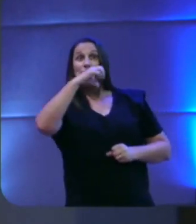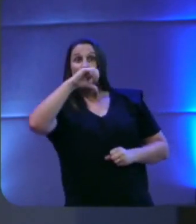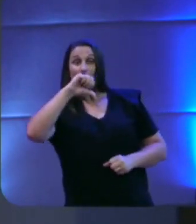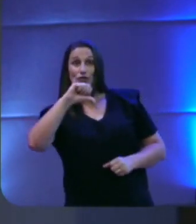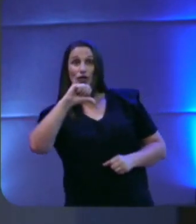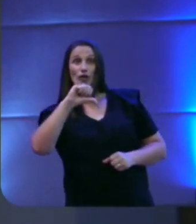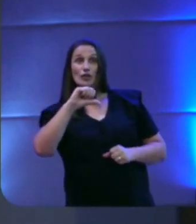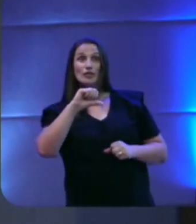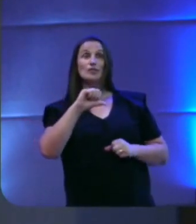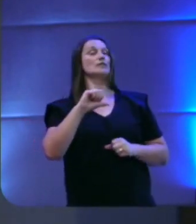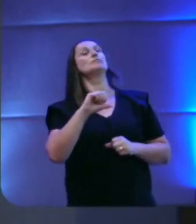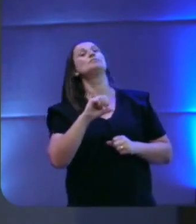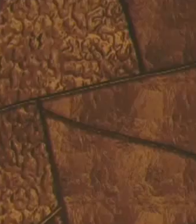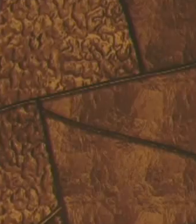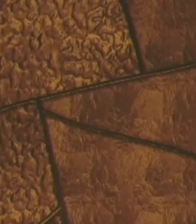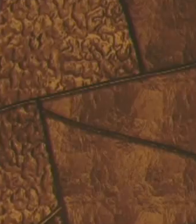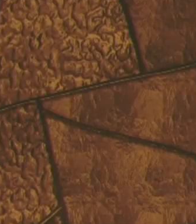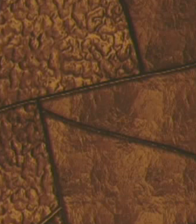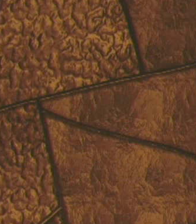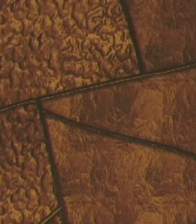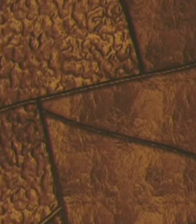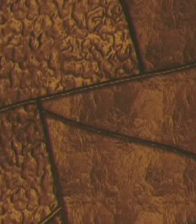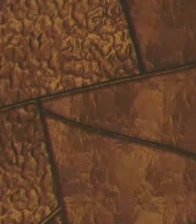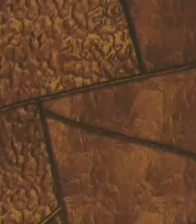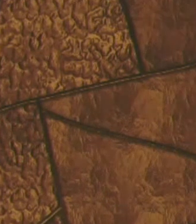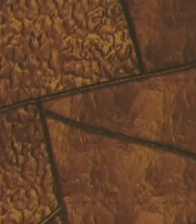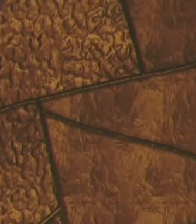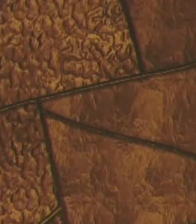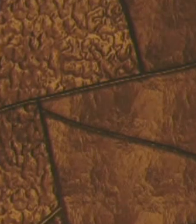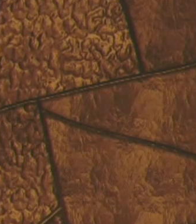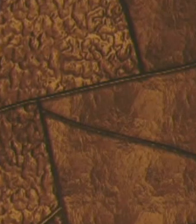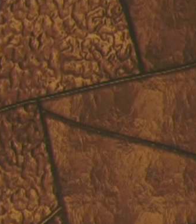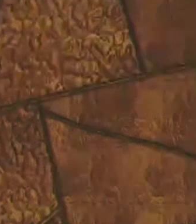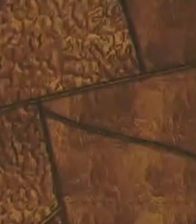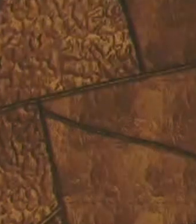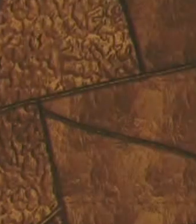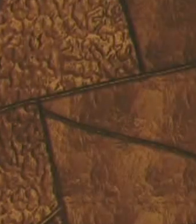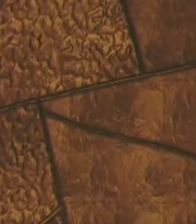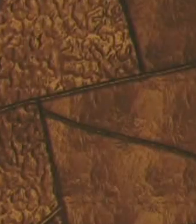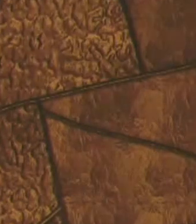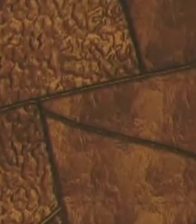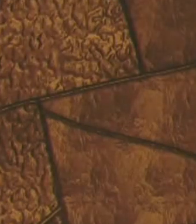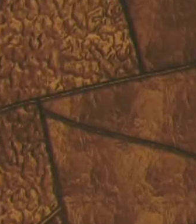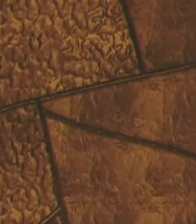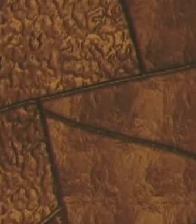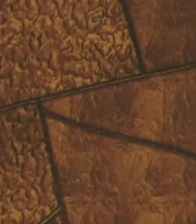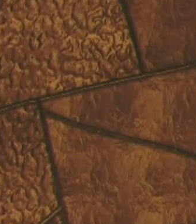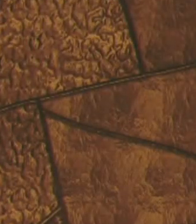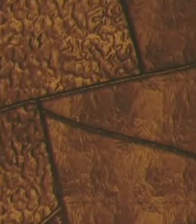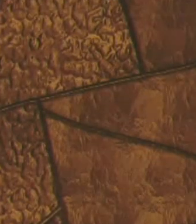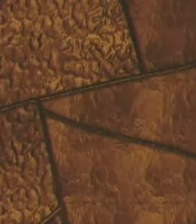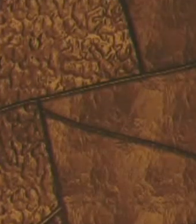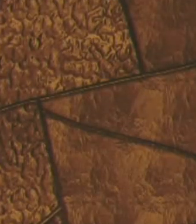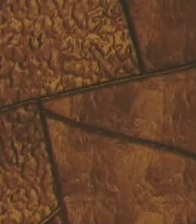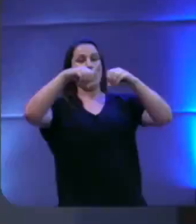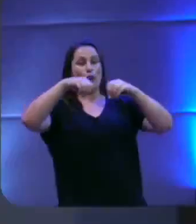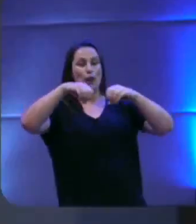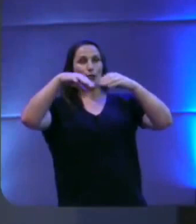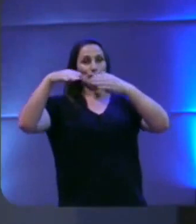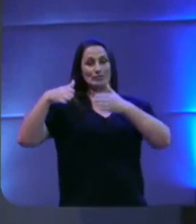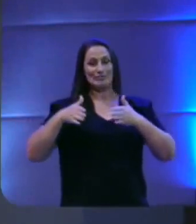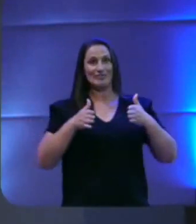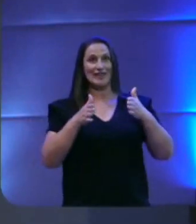declaração linda da palavra de Deus que diz: lâmpada para os meus pés é a sua palavra, luz para o meu